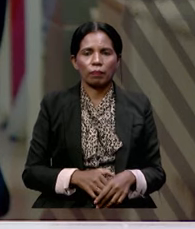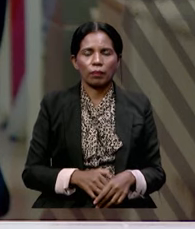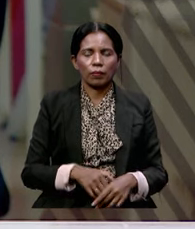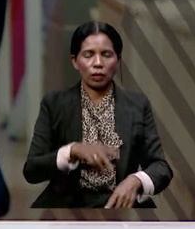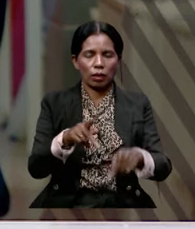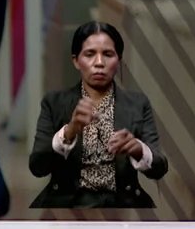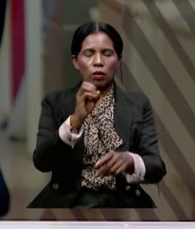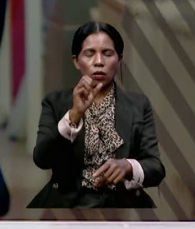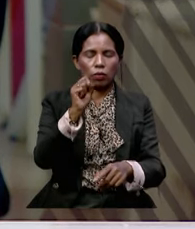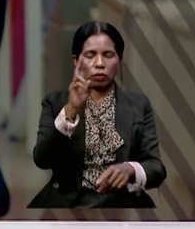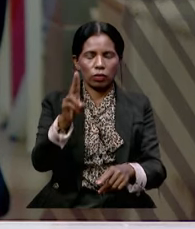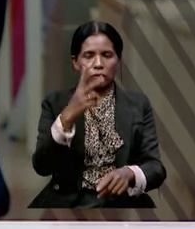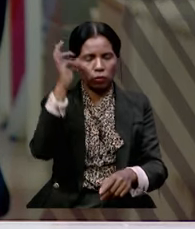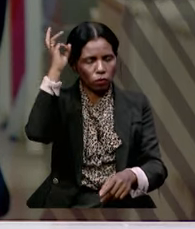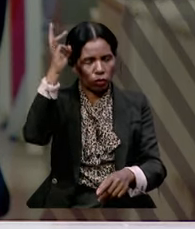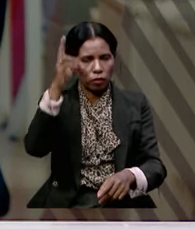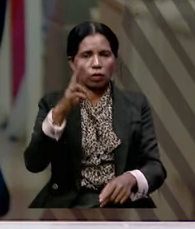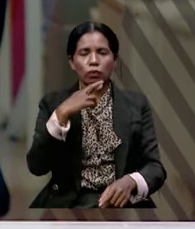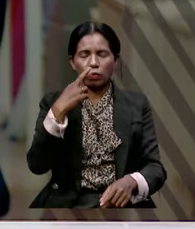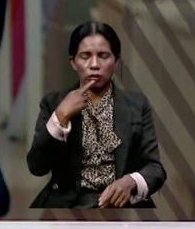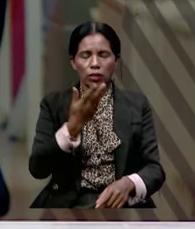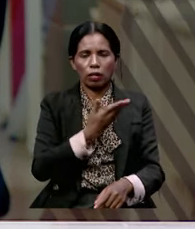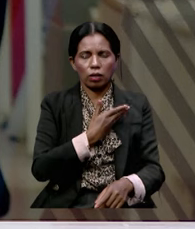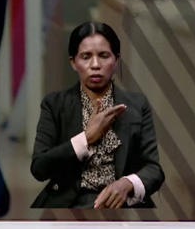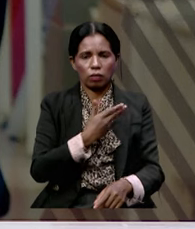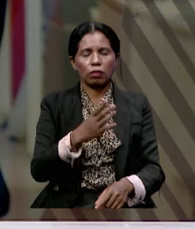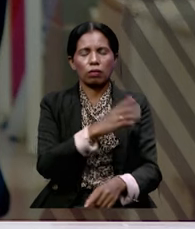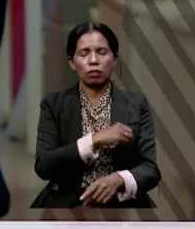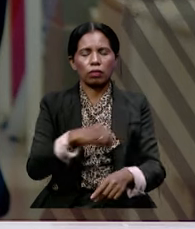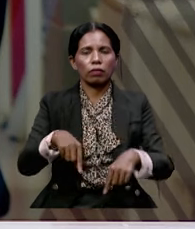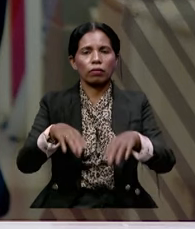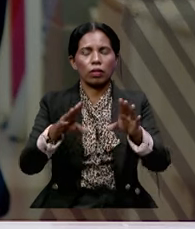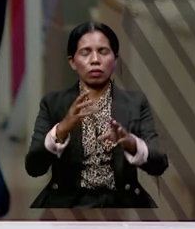comunidade o super ocupo full enforce na BSA ona ba dólares americano ronolo.